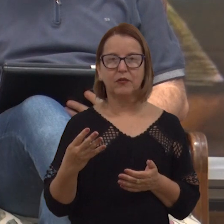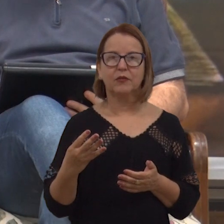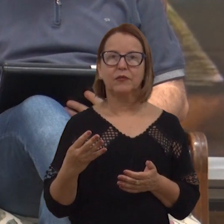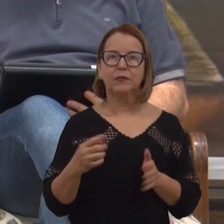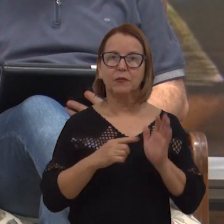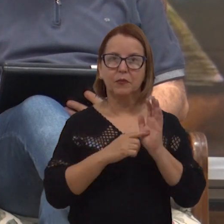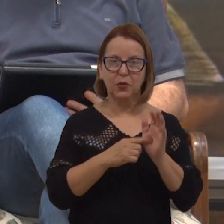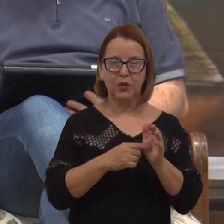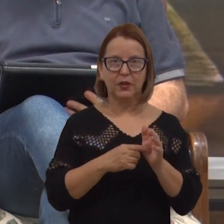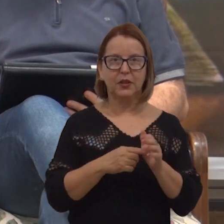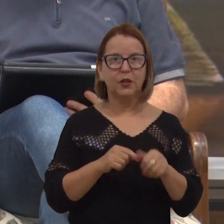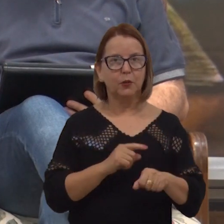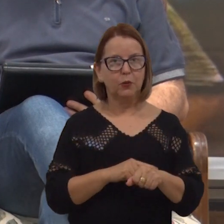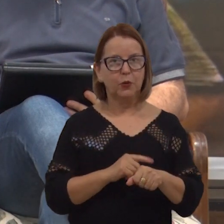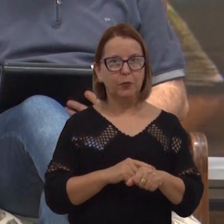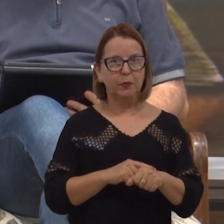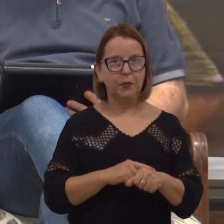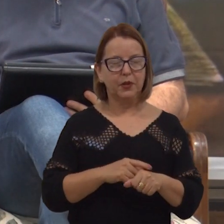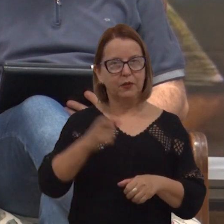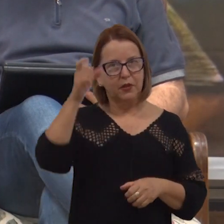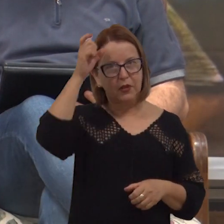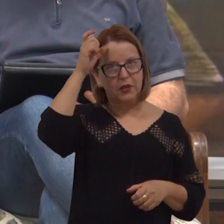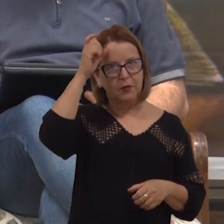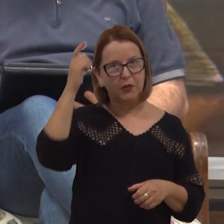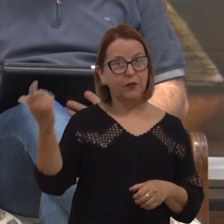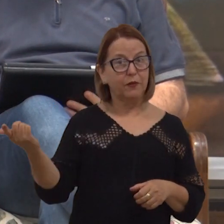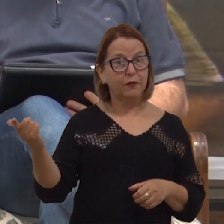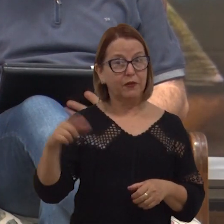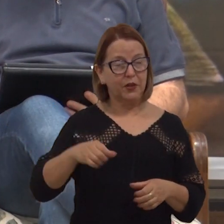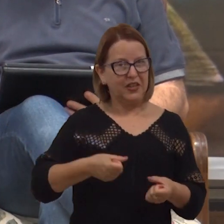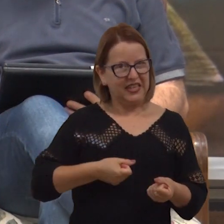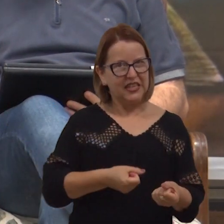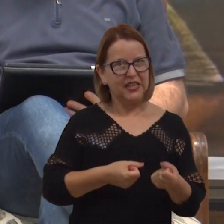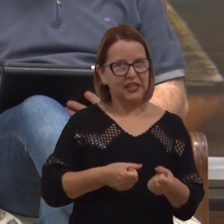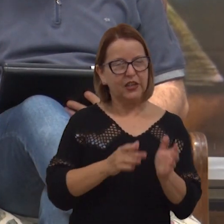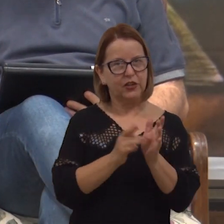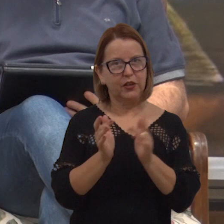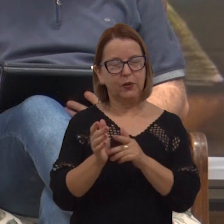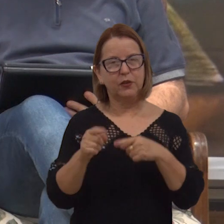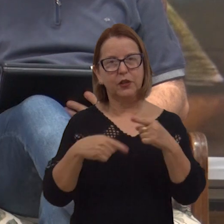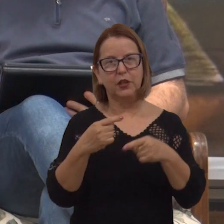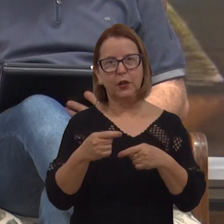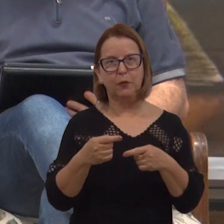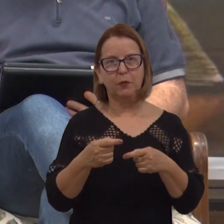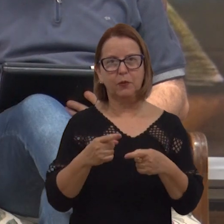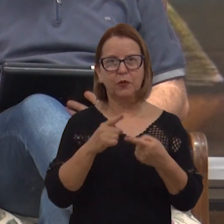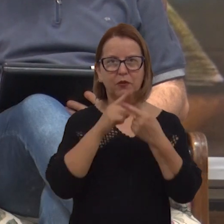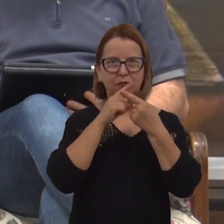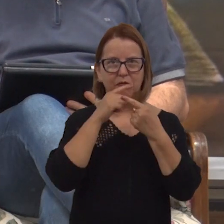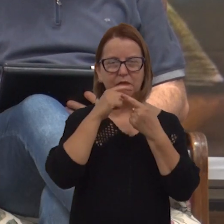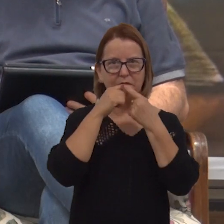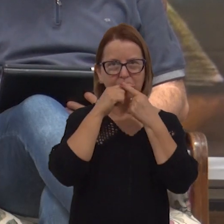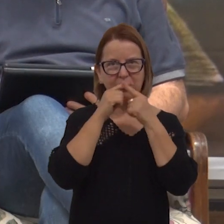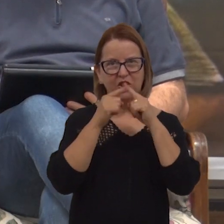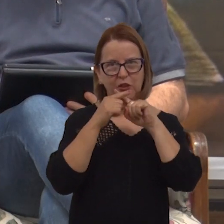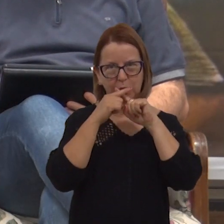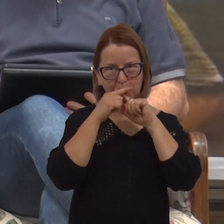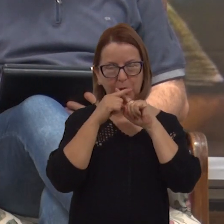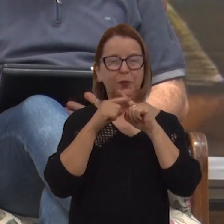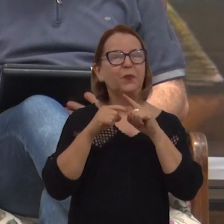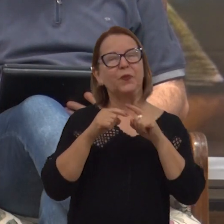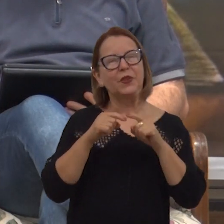Quando o inimigo vem tentar Jesus, depois de ter jejuado 40 dias e 40 noites, ele vê ali naquele momento